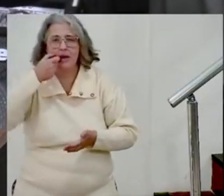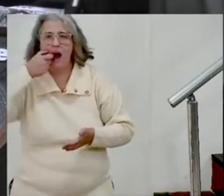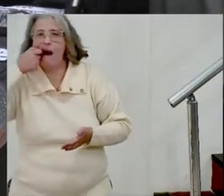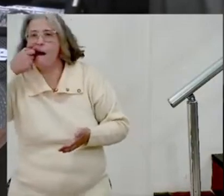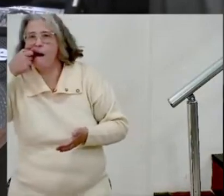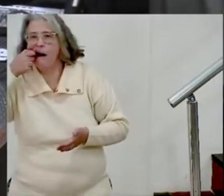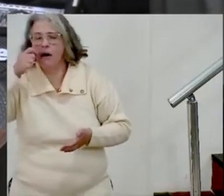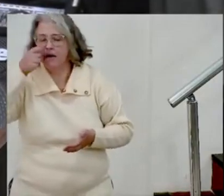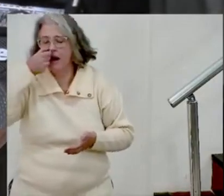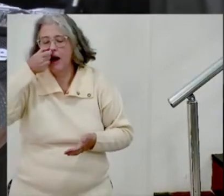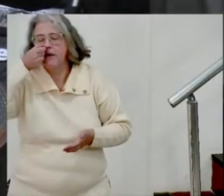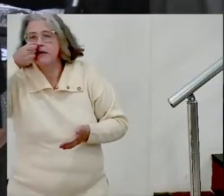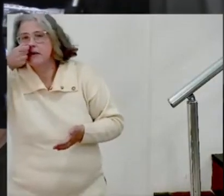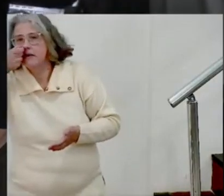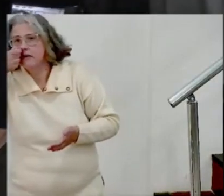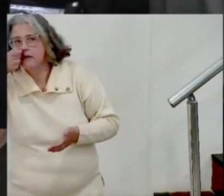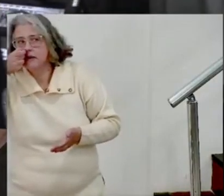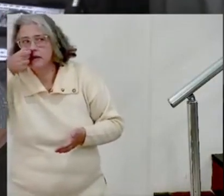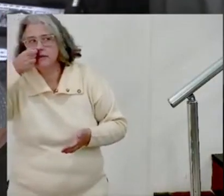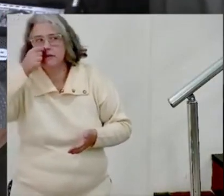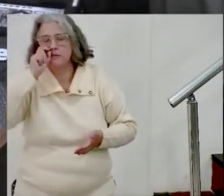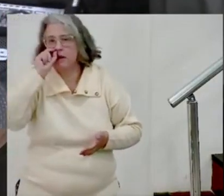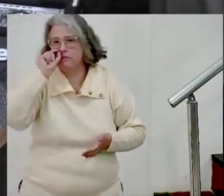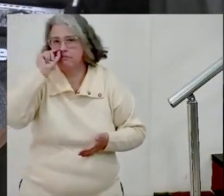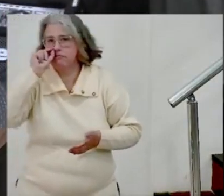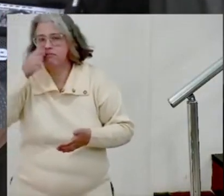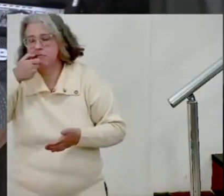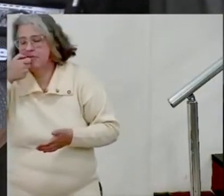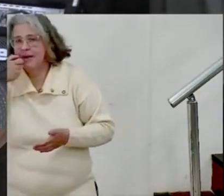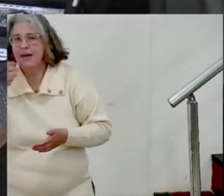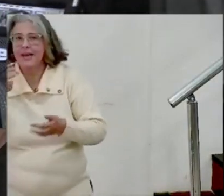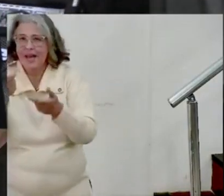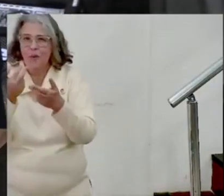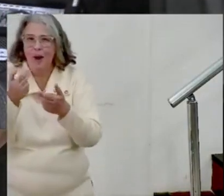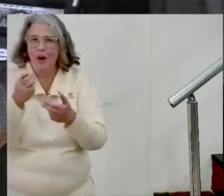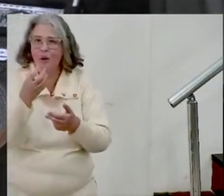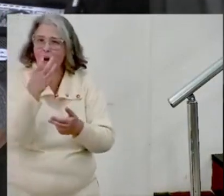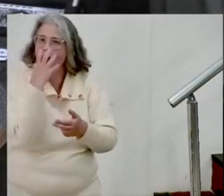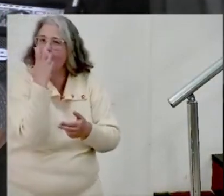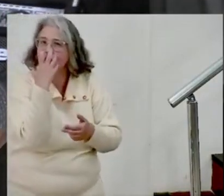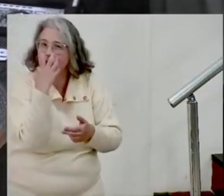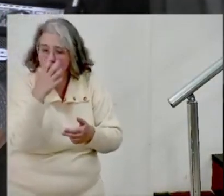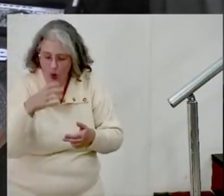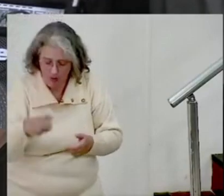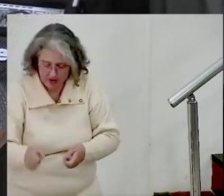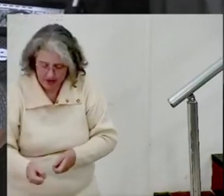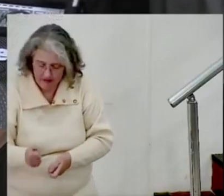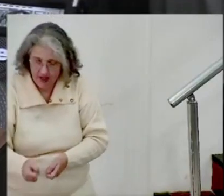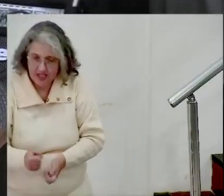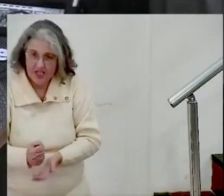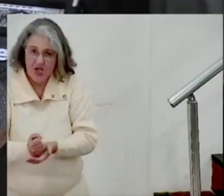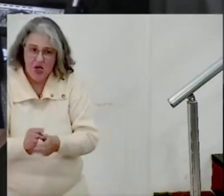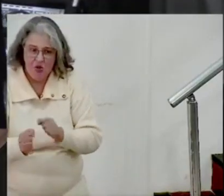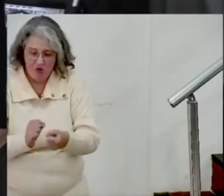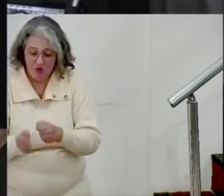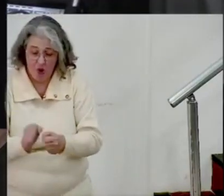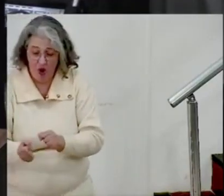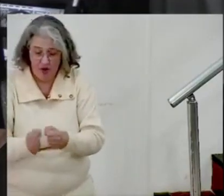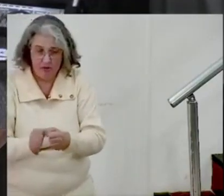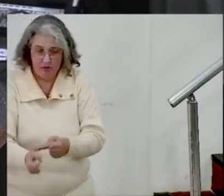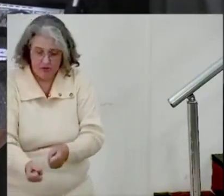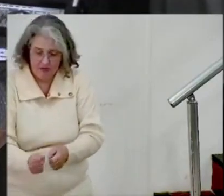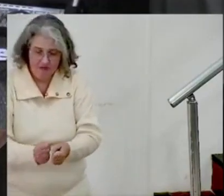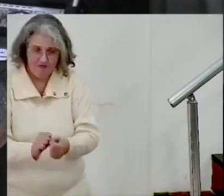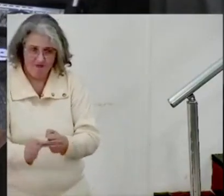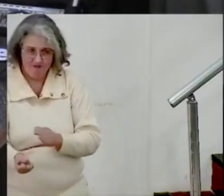lábios, aqui, para carregar o inimigo como se fosse um pet dominado, para humilhar de verdade. E isso tem